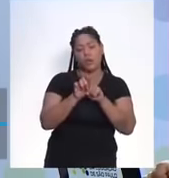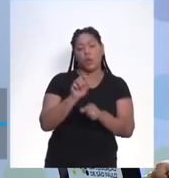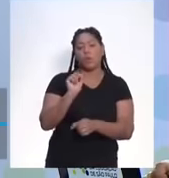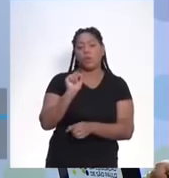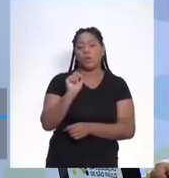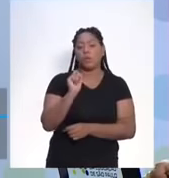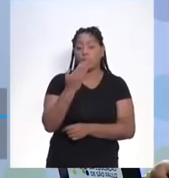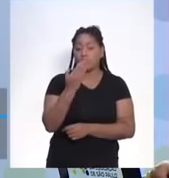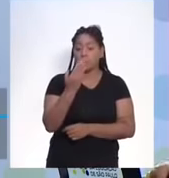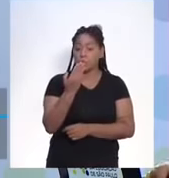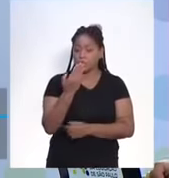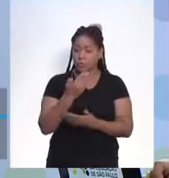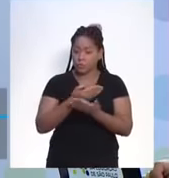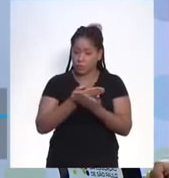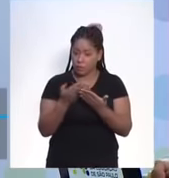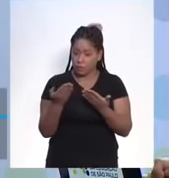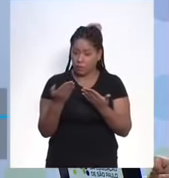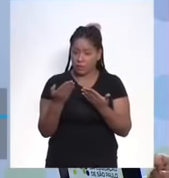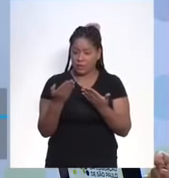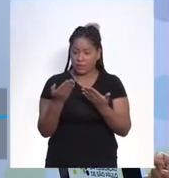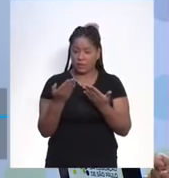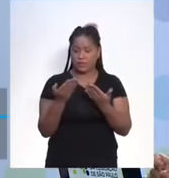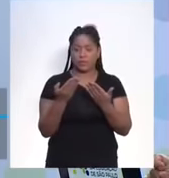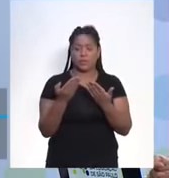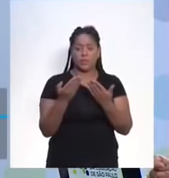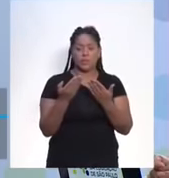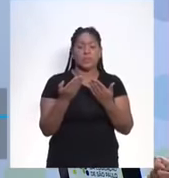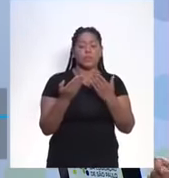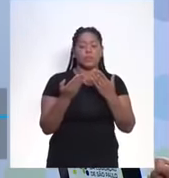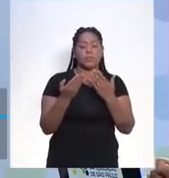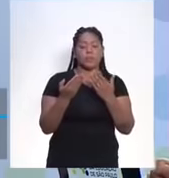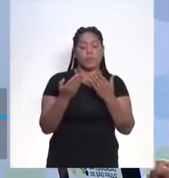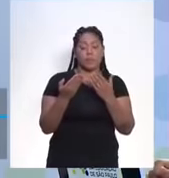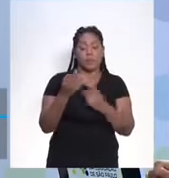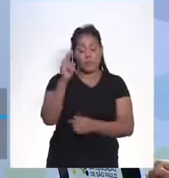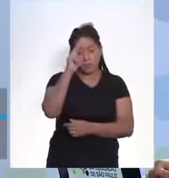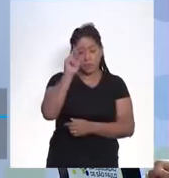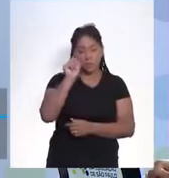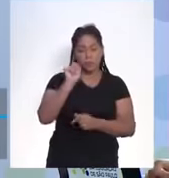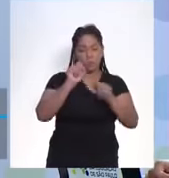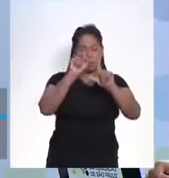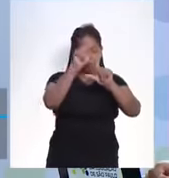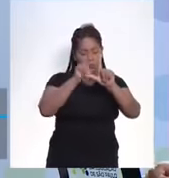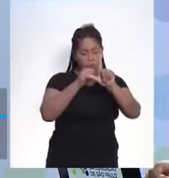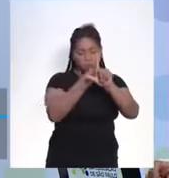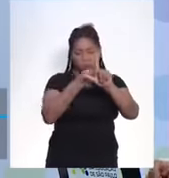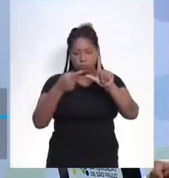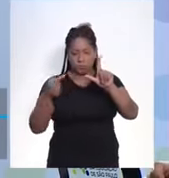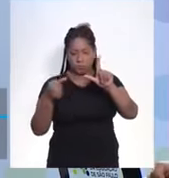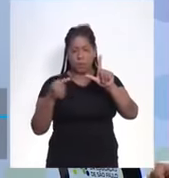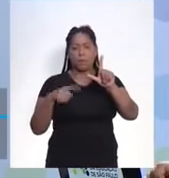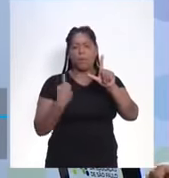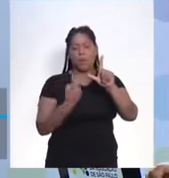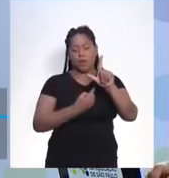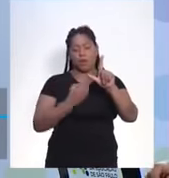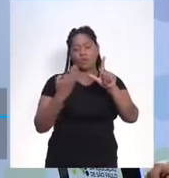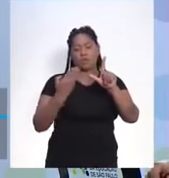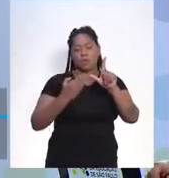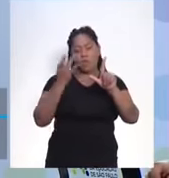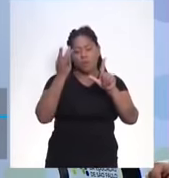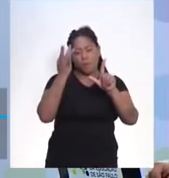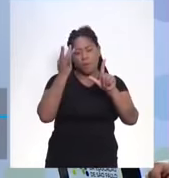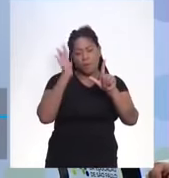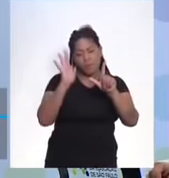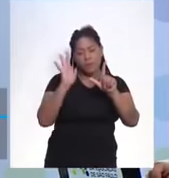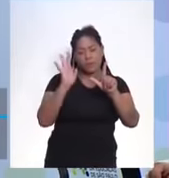de amanhã é manter esse plano cartesiano então tem tem já chegar na aula amanhã com o plano cartesiano para agente facilitar esse processo